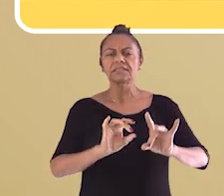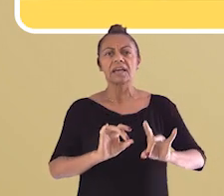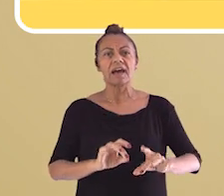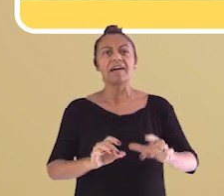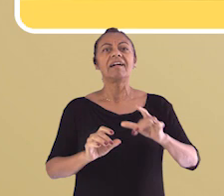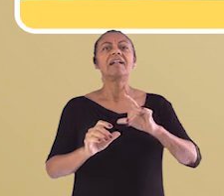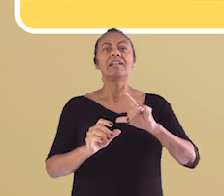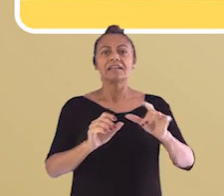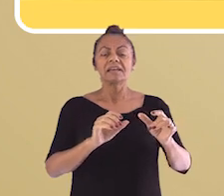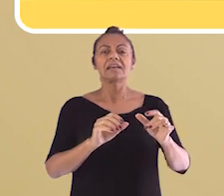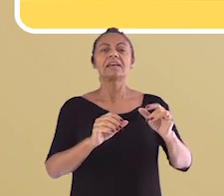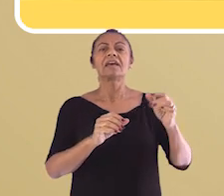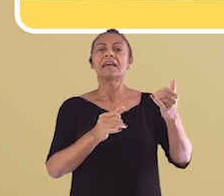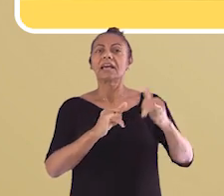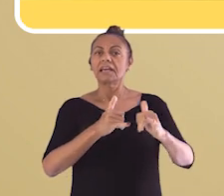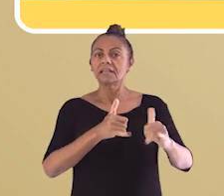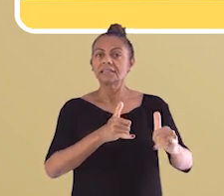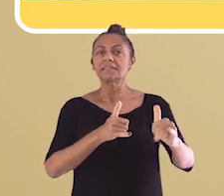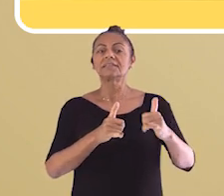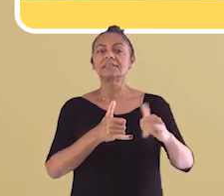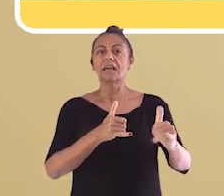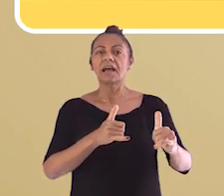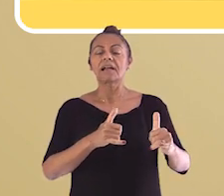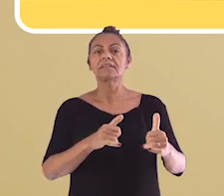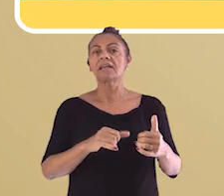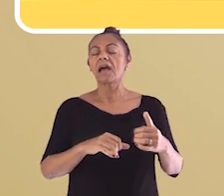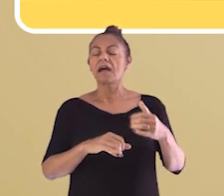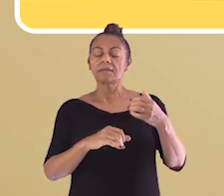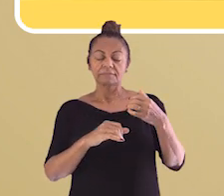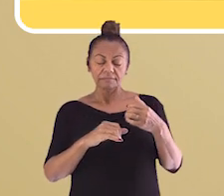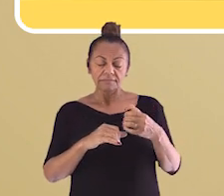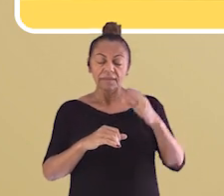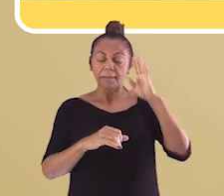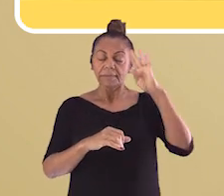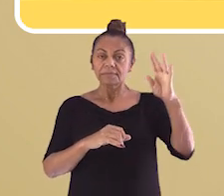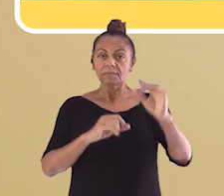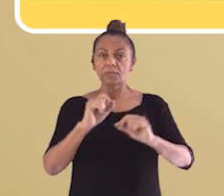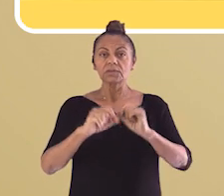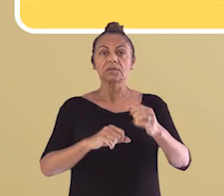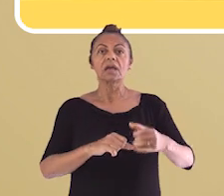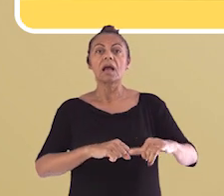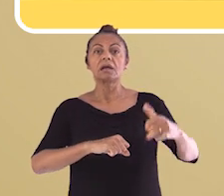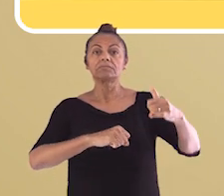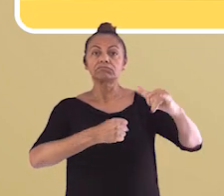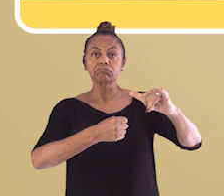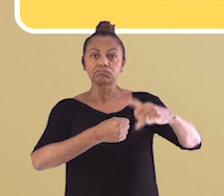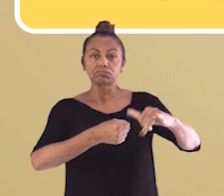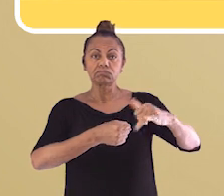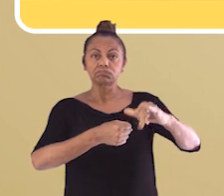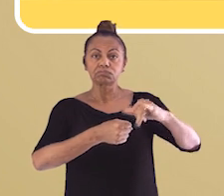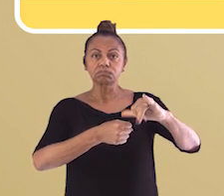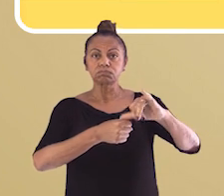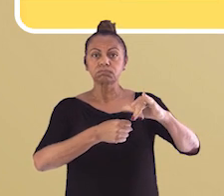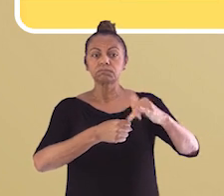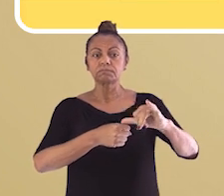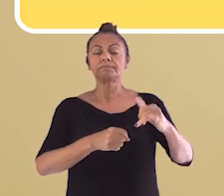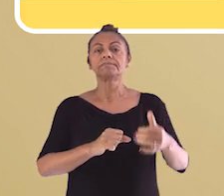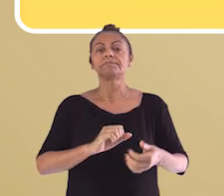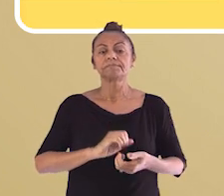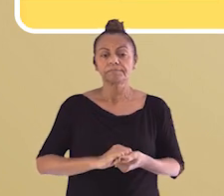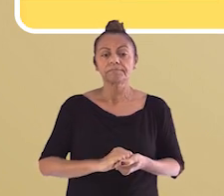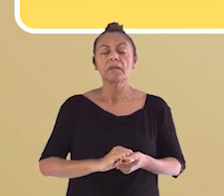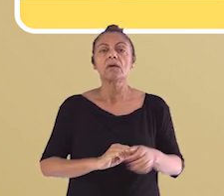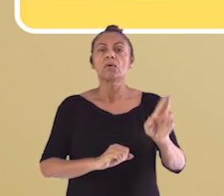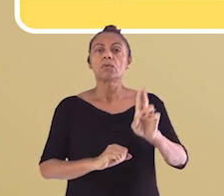energia elétrica e, principalmente, a petróleo, a queima do petróleo, isso que gerava a combustão. O uso